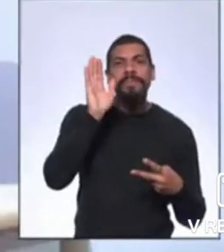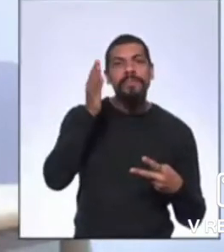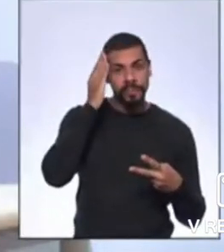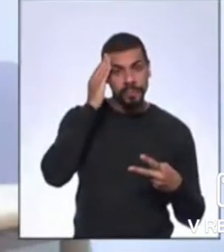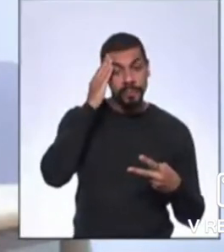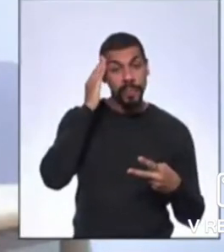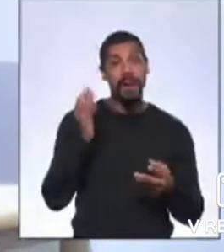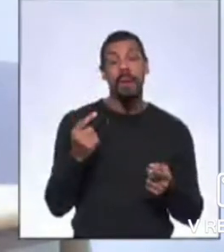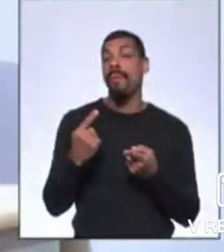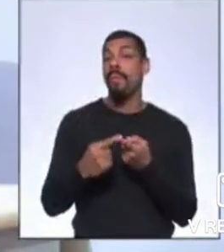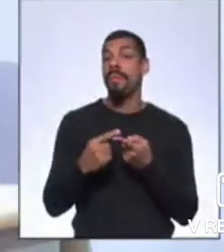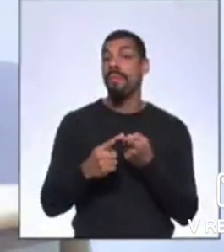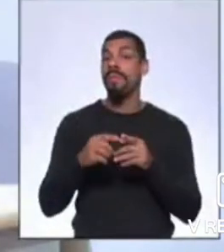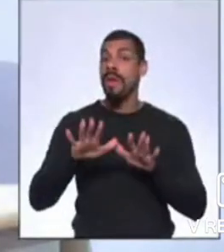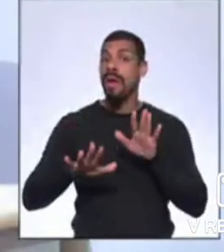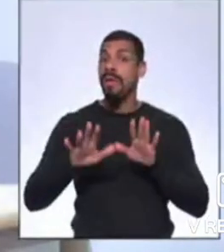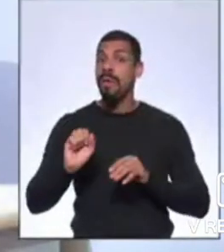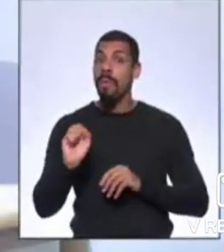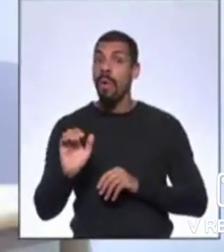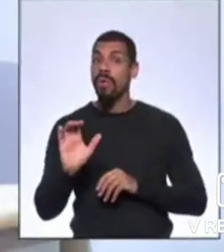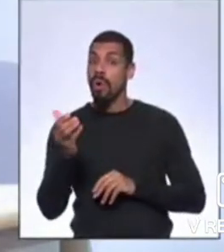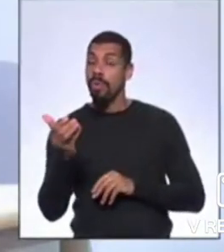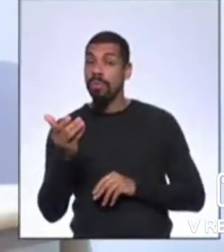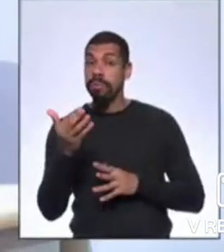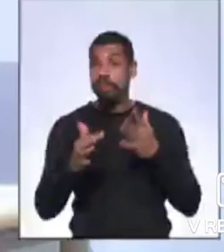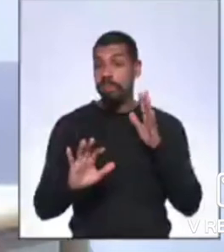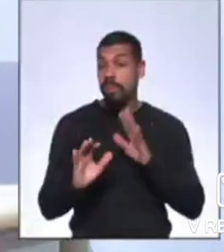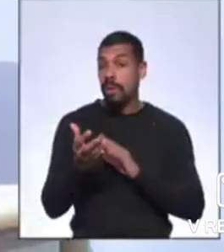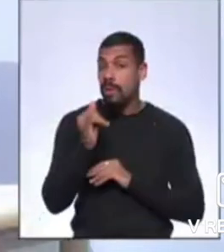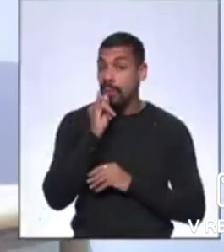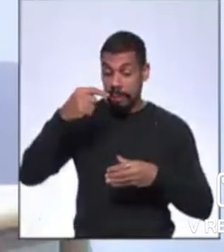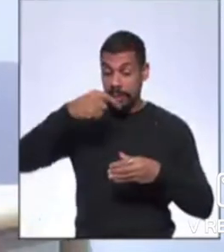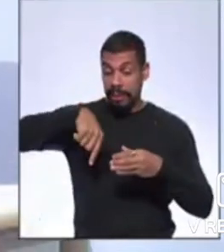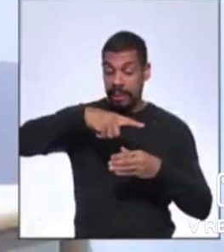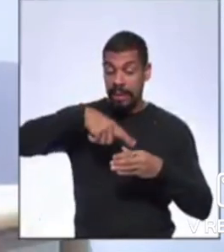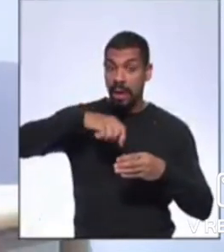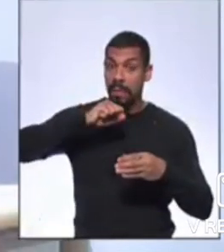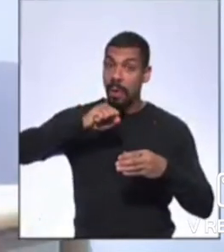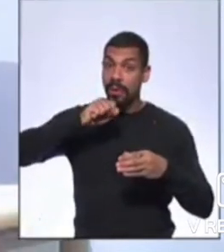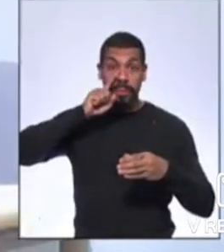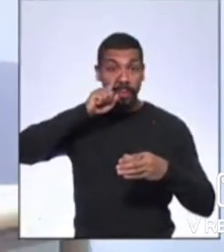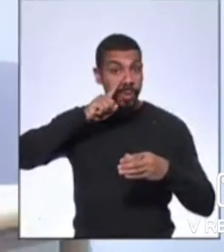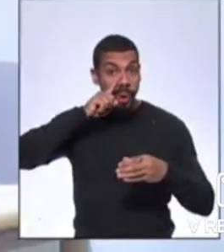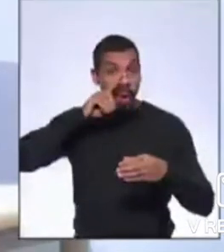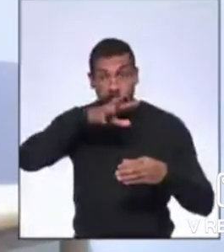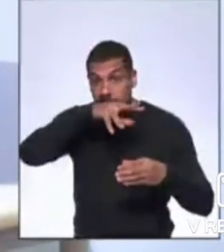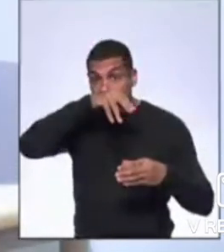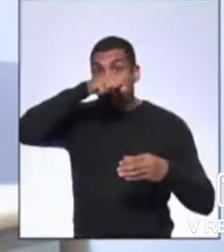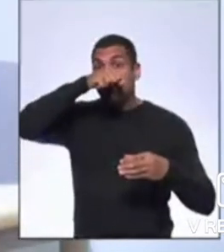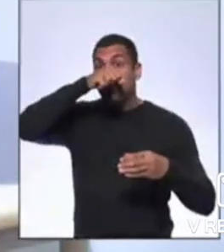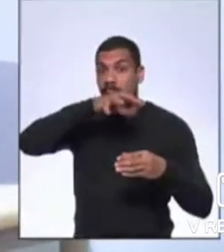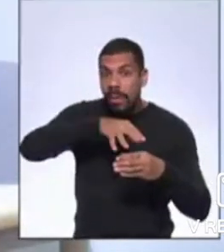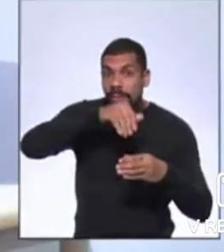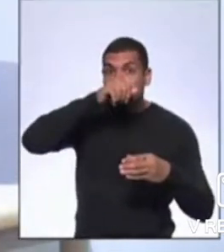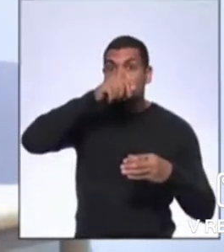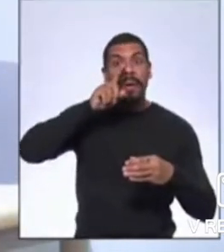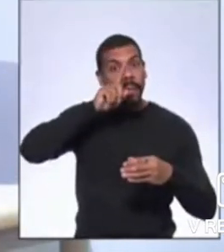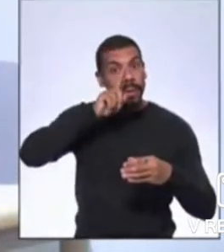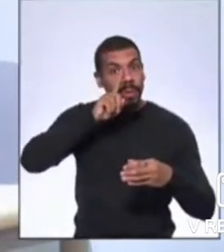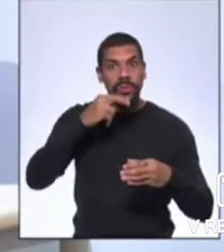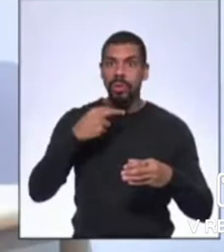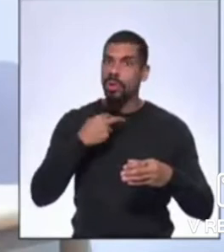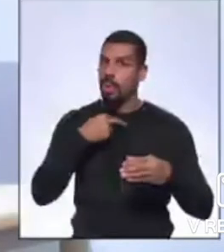método viável. Por quê? Porque posso ter algum componente dentro daquele frasco que pode ser grave à sua saúde. Então, por isso que a